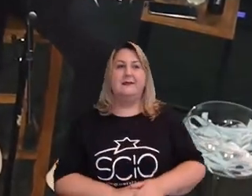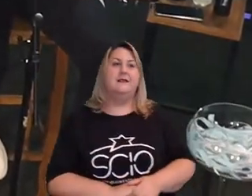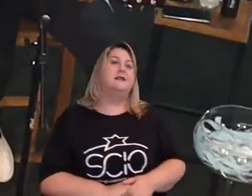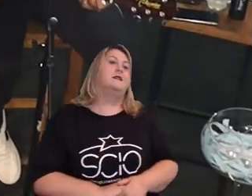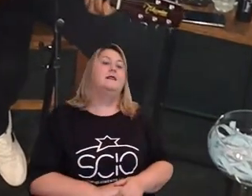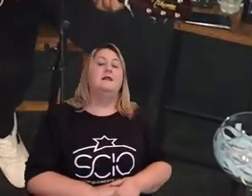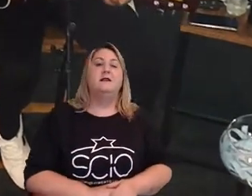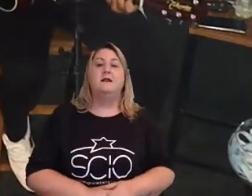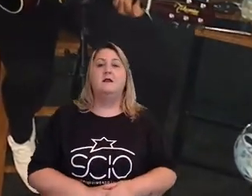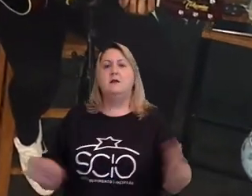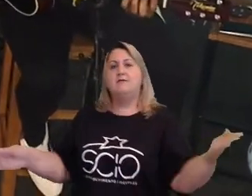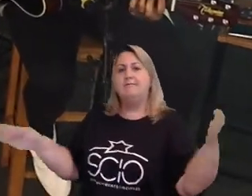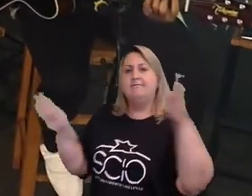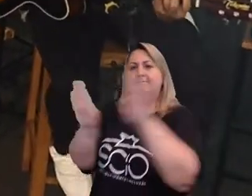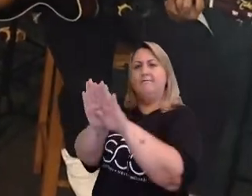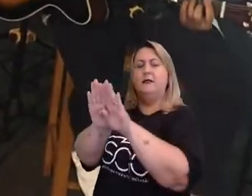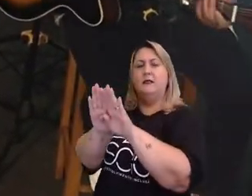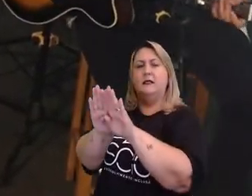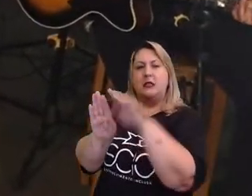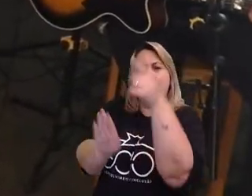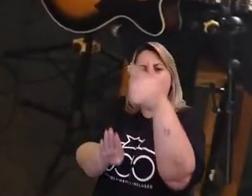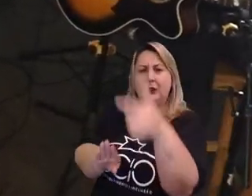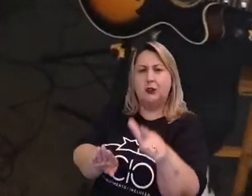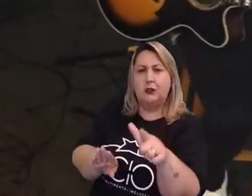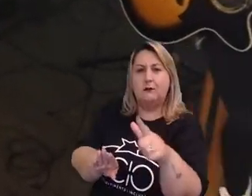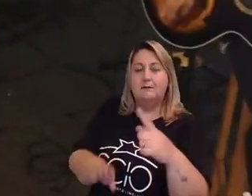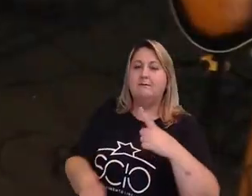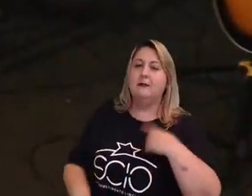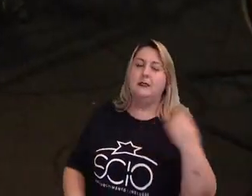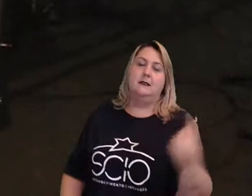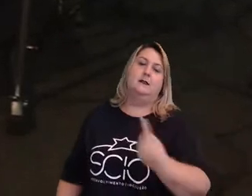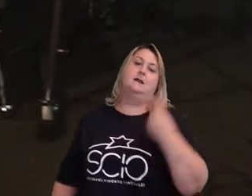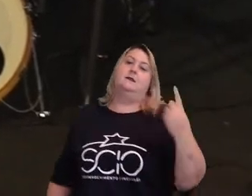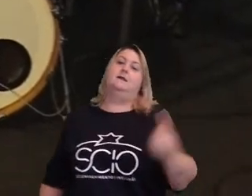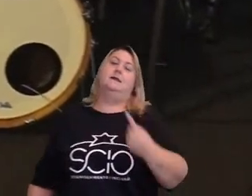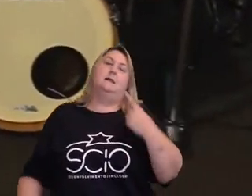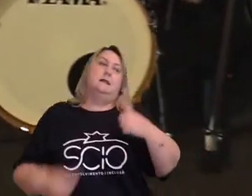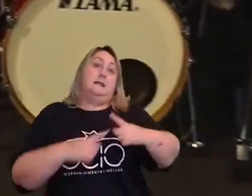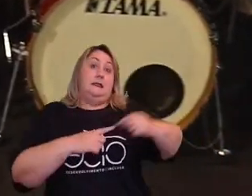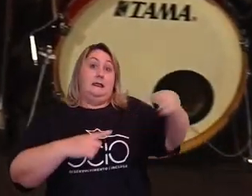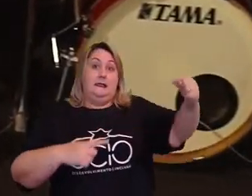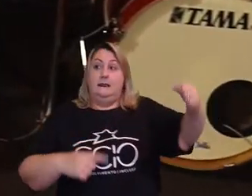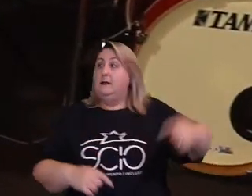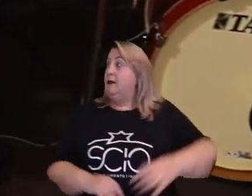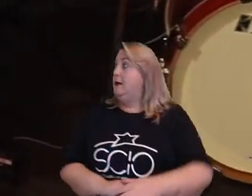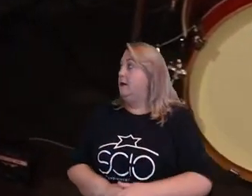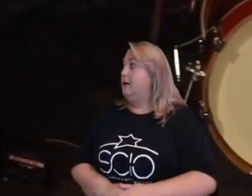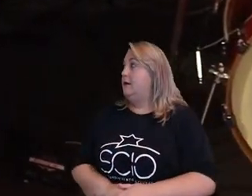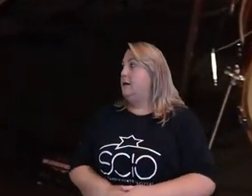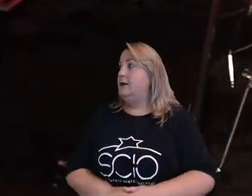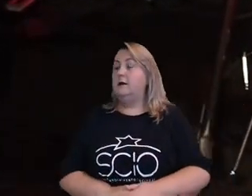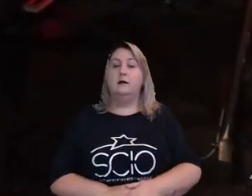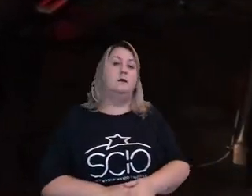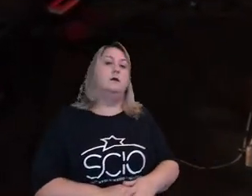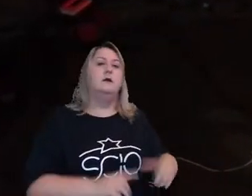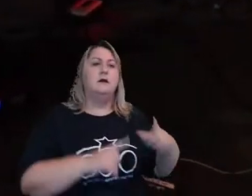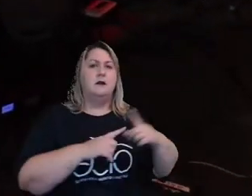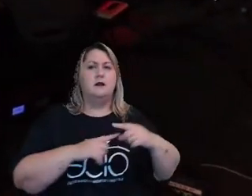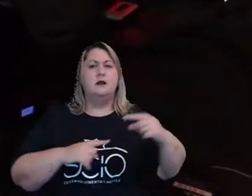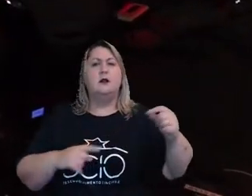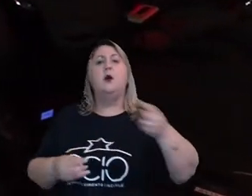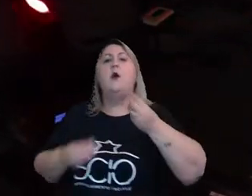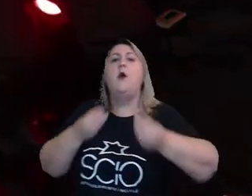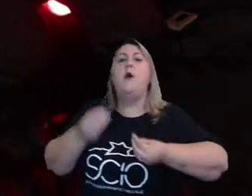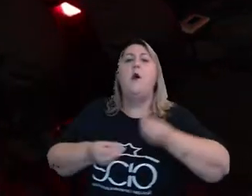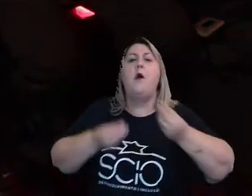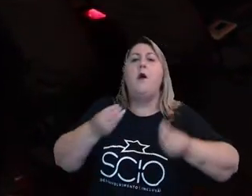embora. Fecharam-se as portas, sozinho de novo tive que sair. Quero ver vocês. Sair